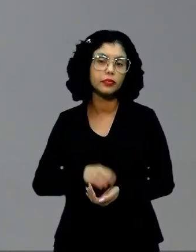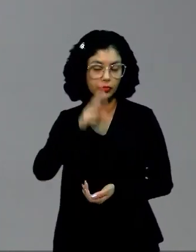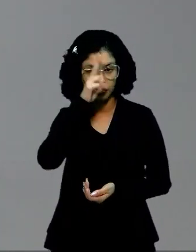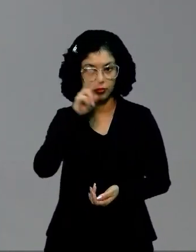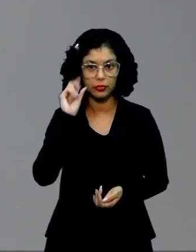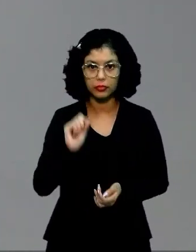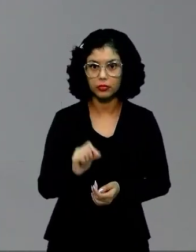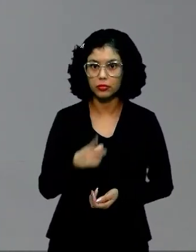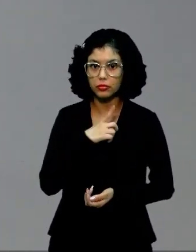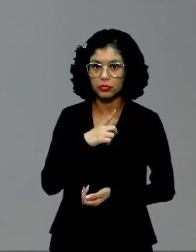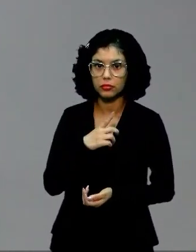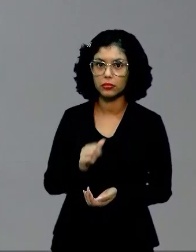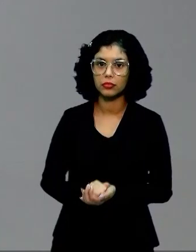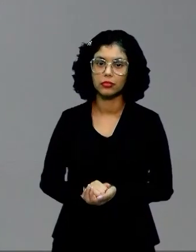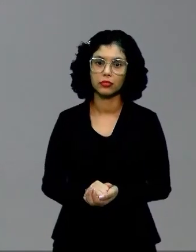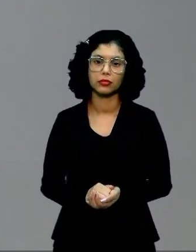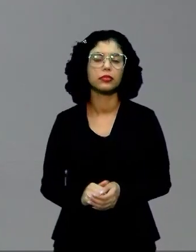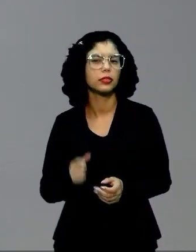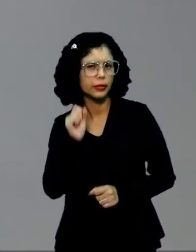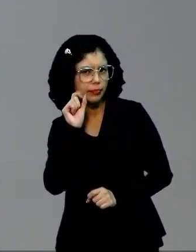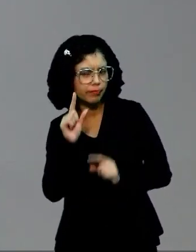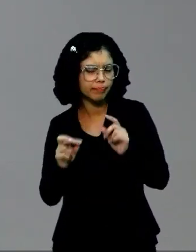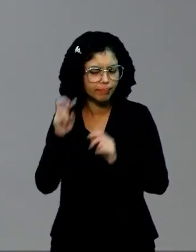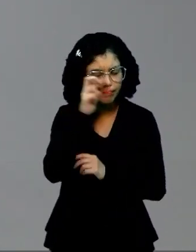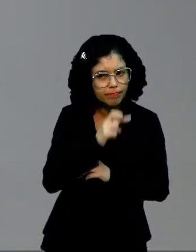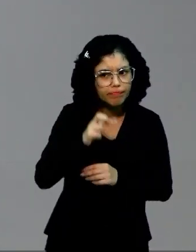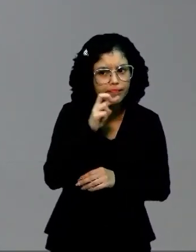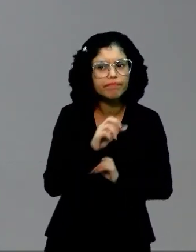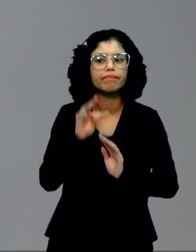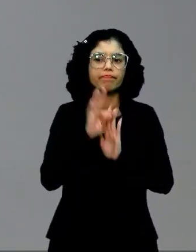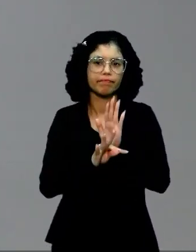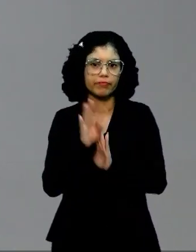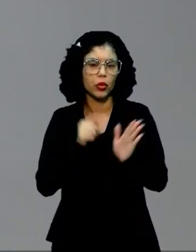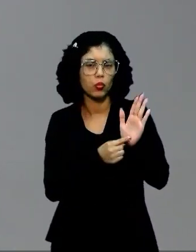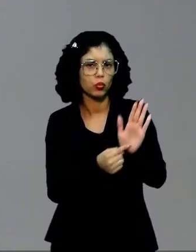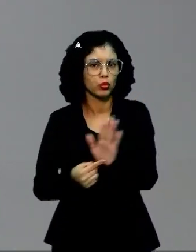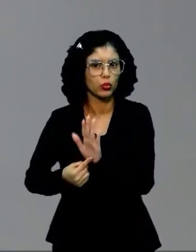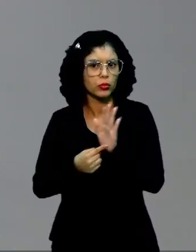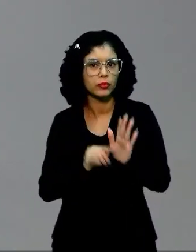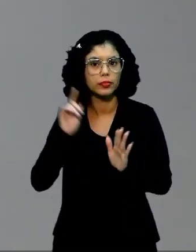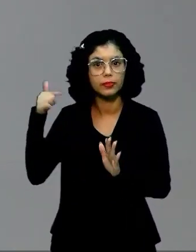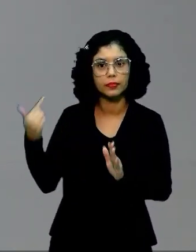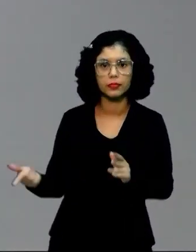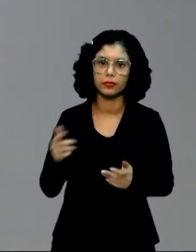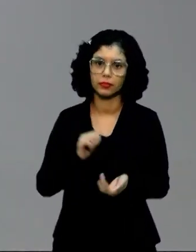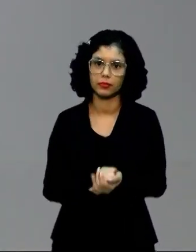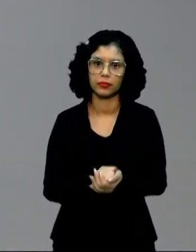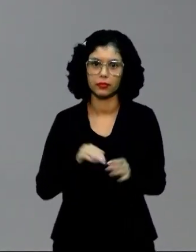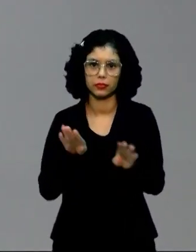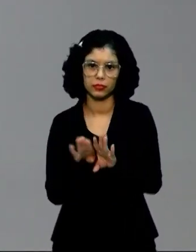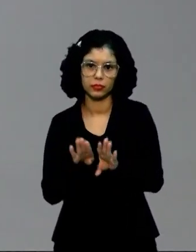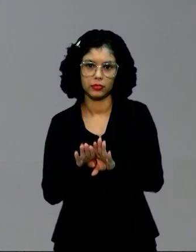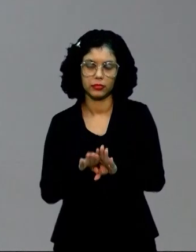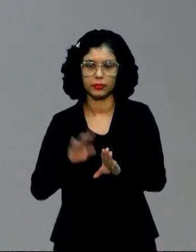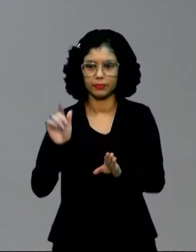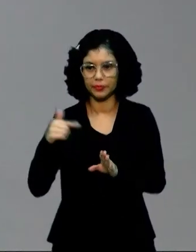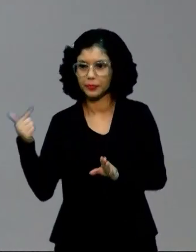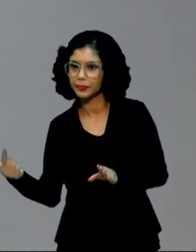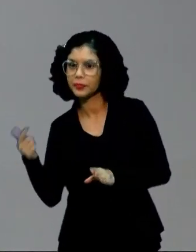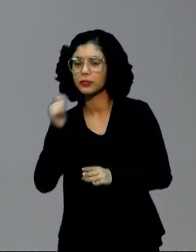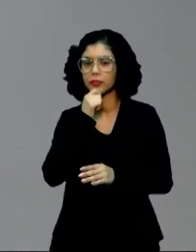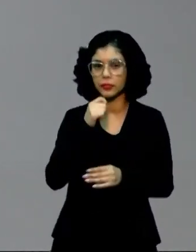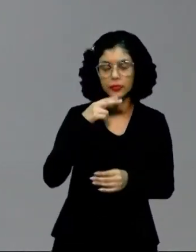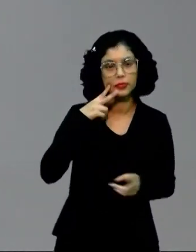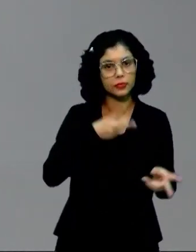enfatizar que aí nós temos já uma certa análise mostrando aí uma outra faceta, um outro lado do Machado